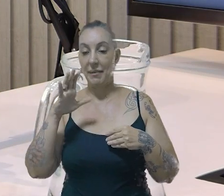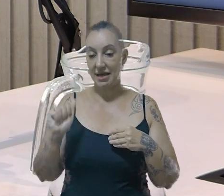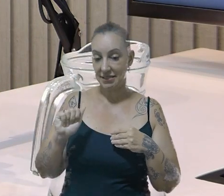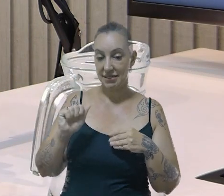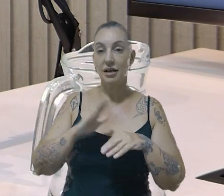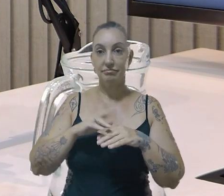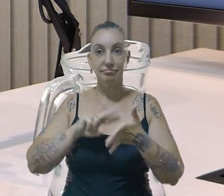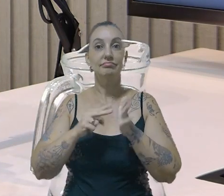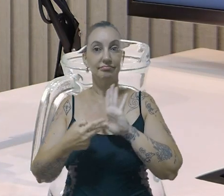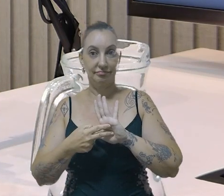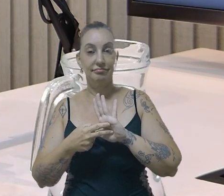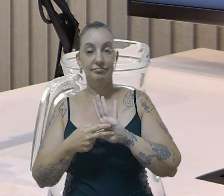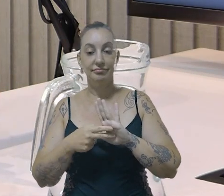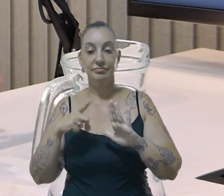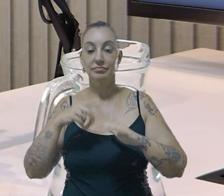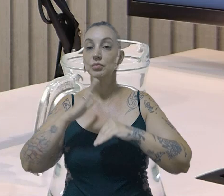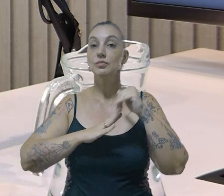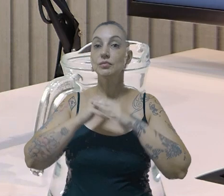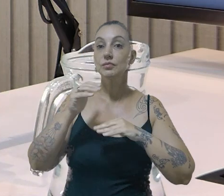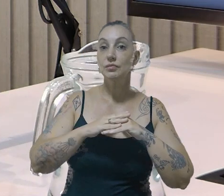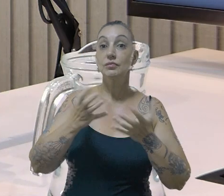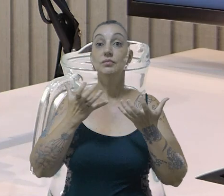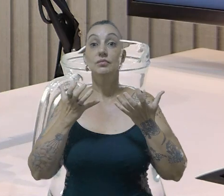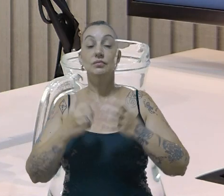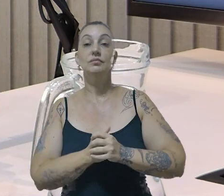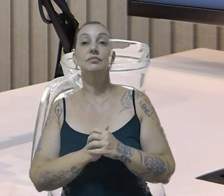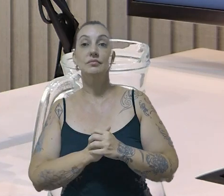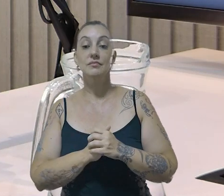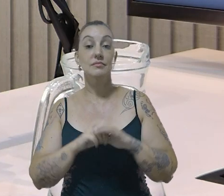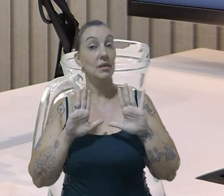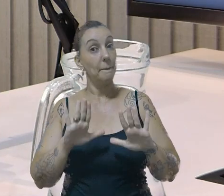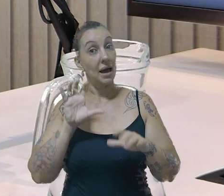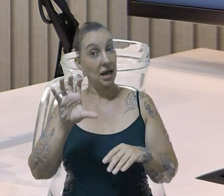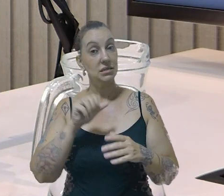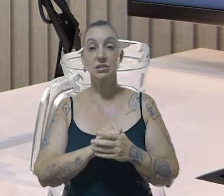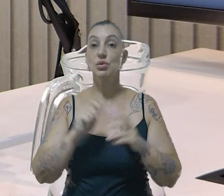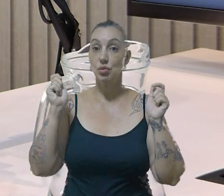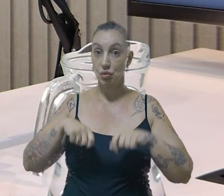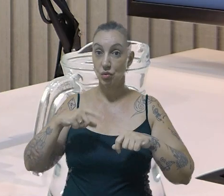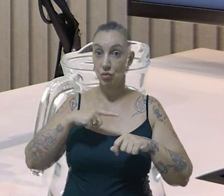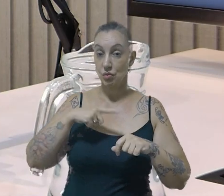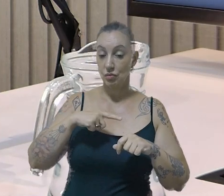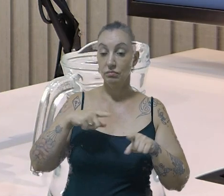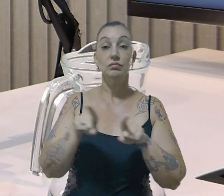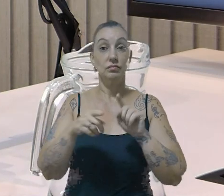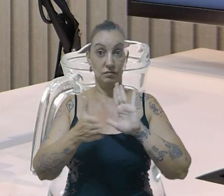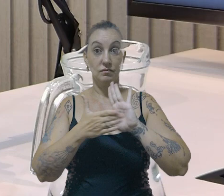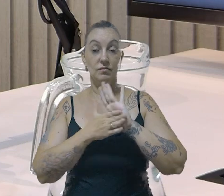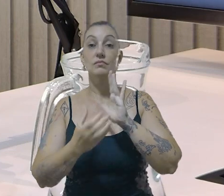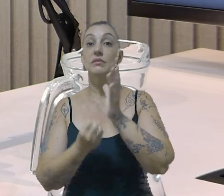todo sentido com o espaço que a gente tinha construído com o que a gente queria aham Mas é isso a condição técnica ela também pauta a